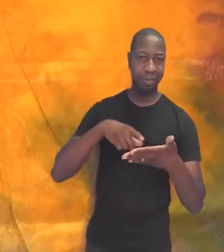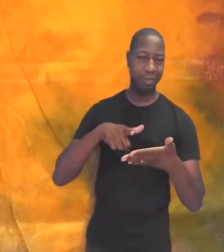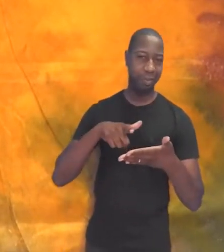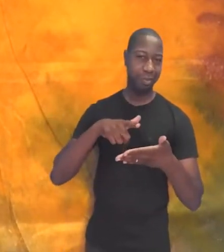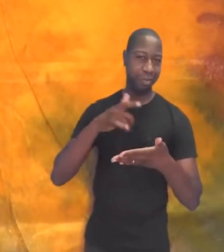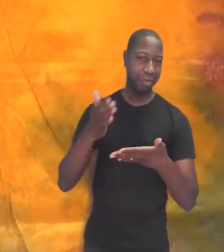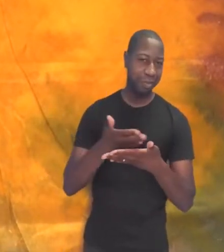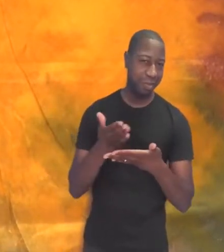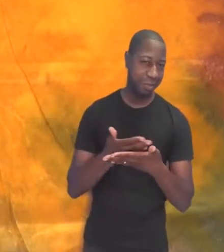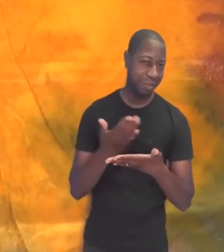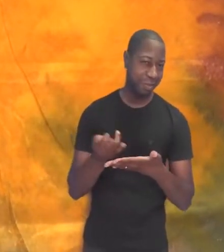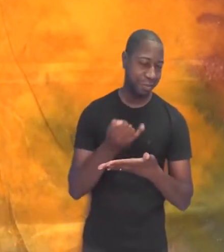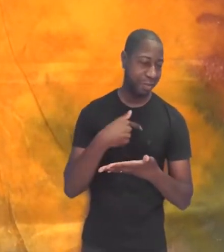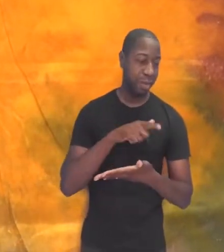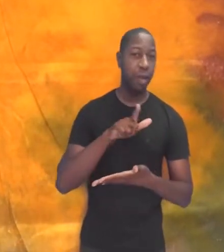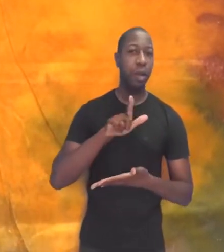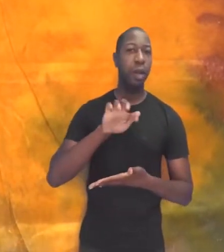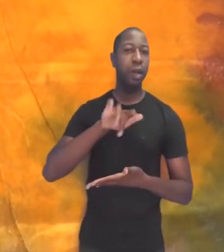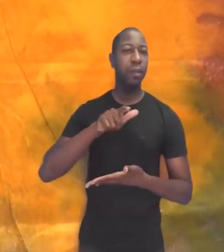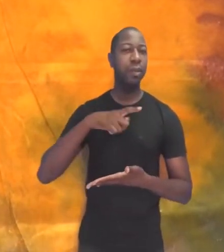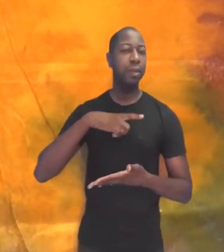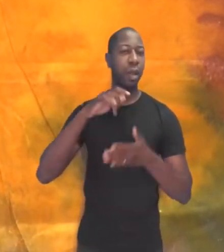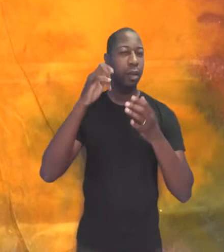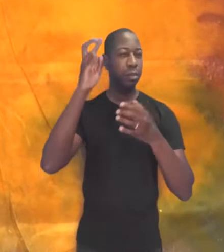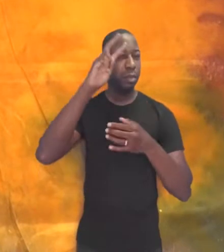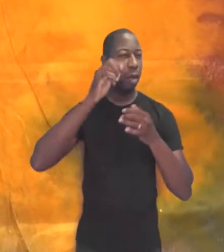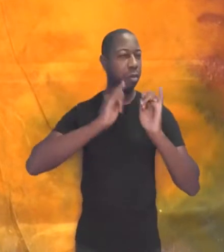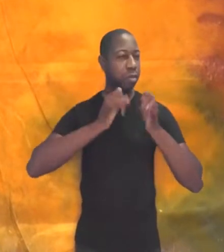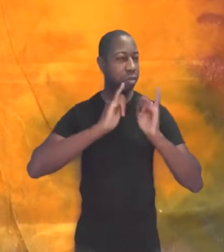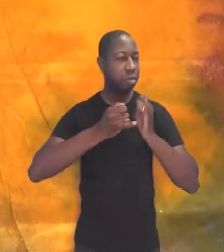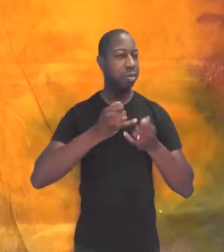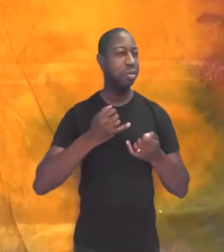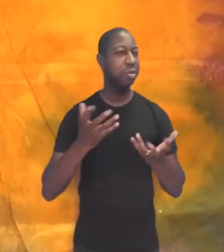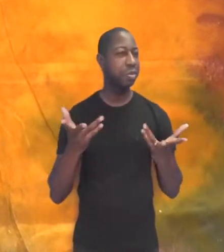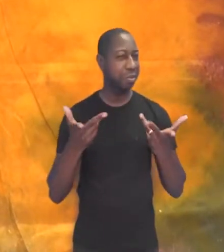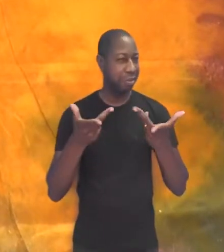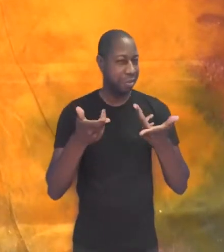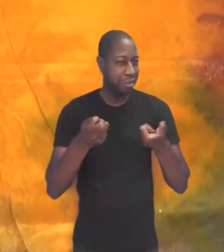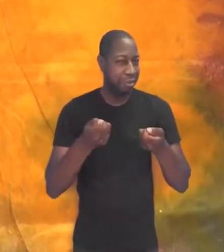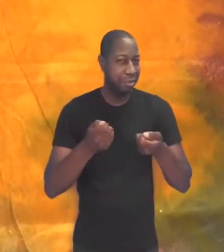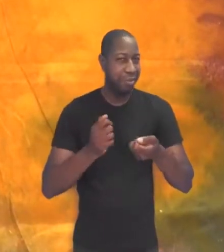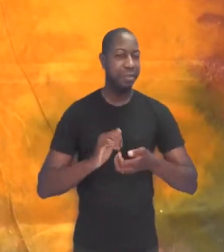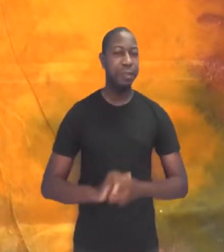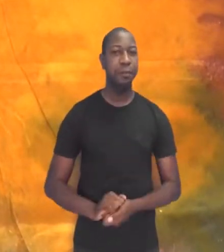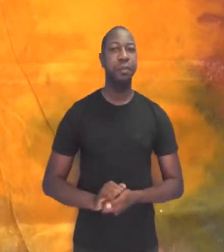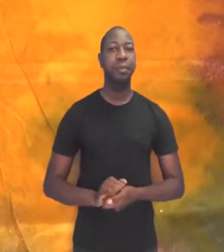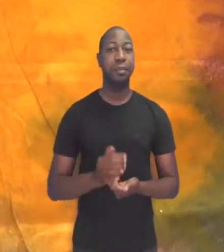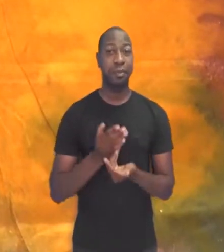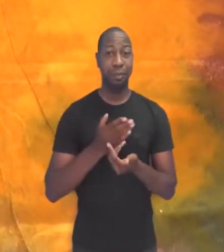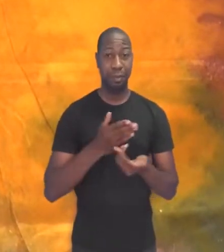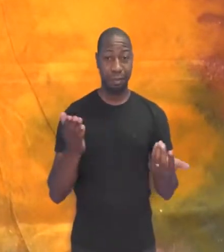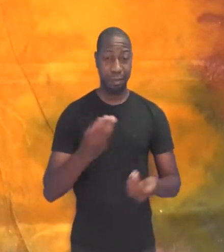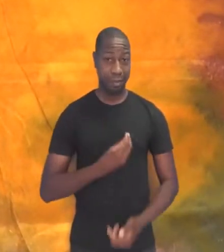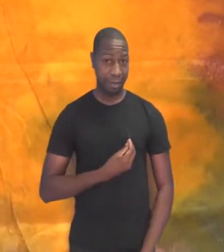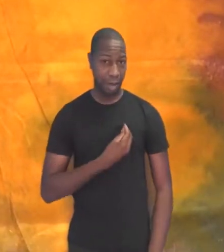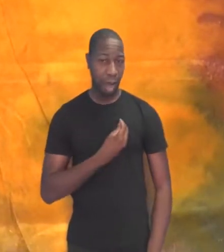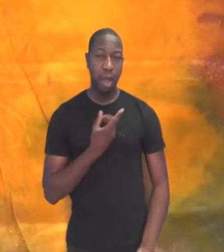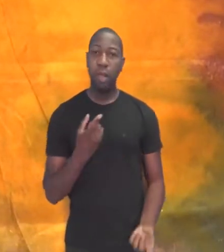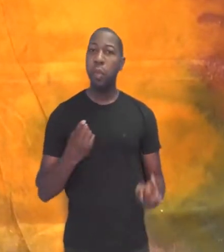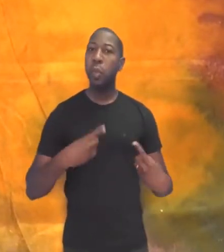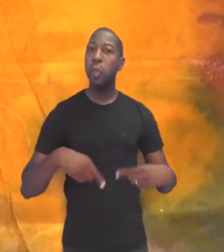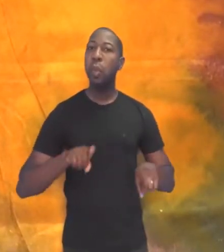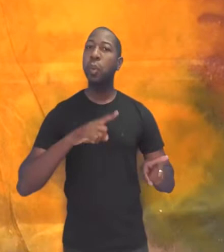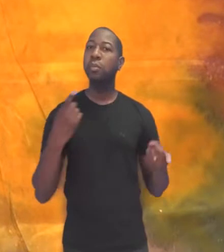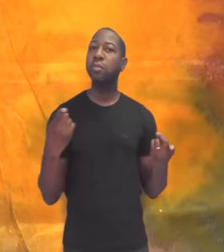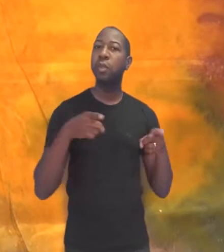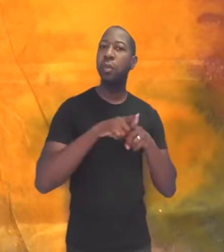Então, na FLIRzinha a gente está com várias contações de histórias, muita coisa bacana. Então, eu queria agradecer principalmente para os nossos apoiadores,